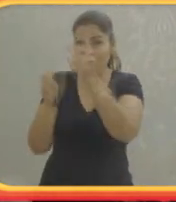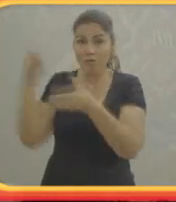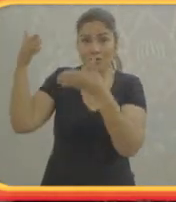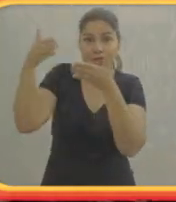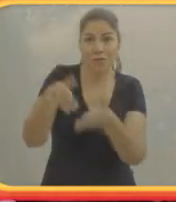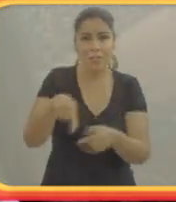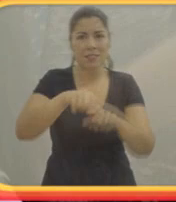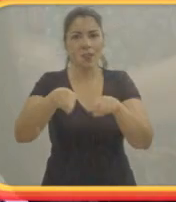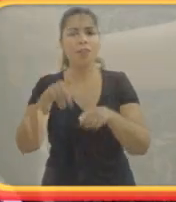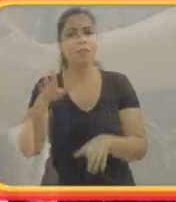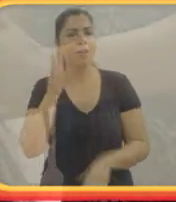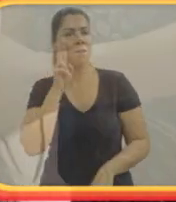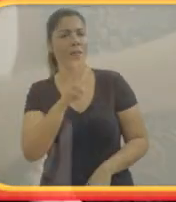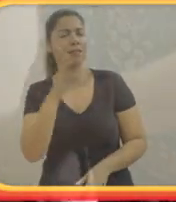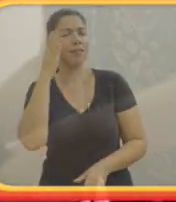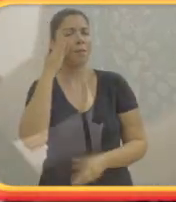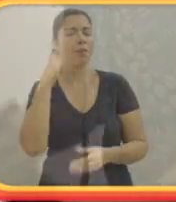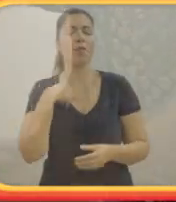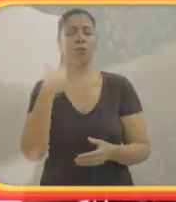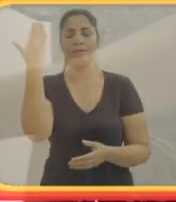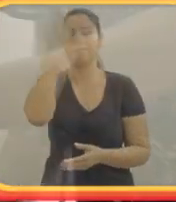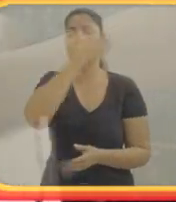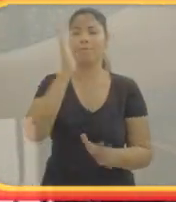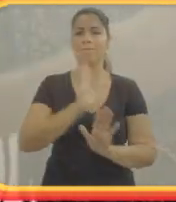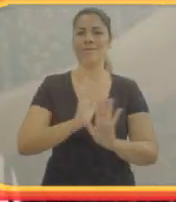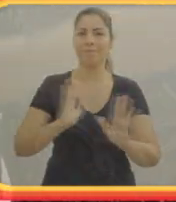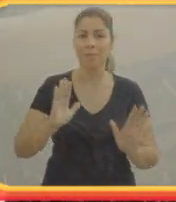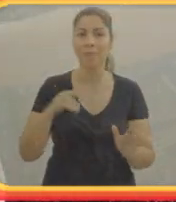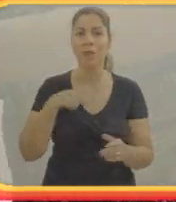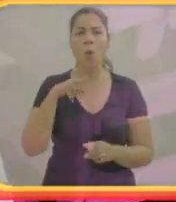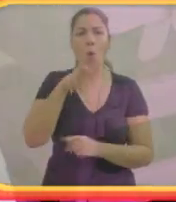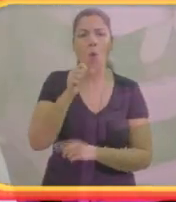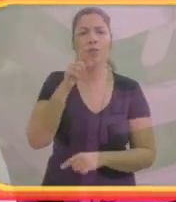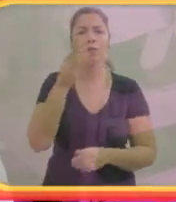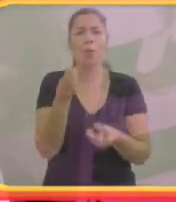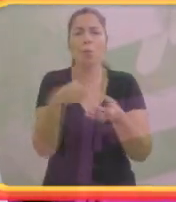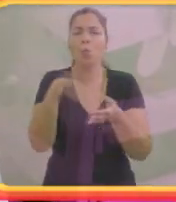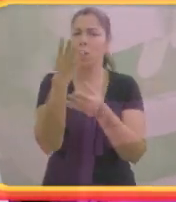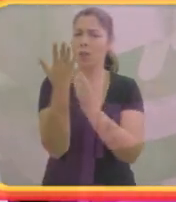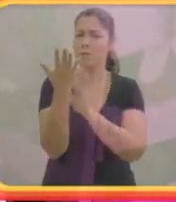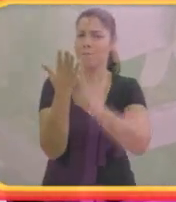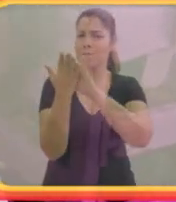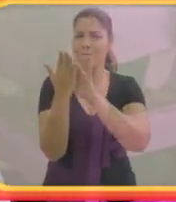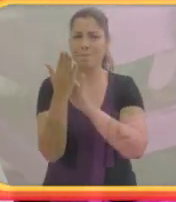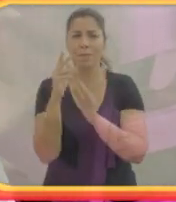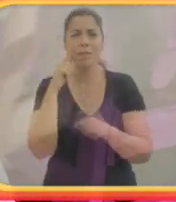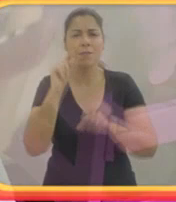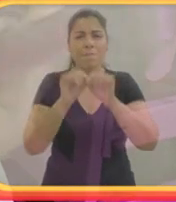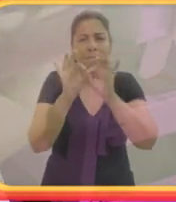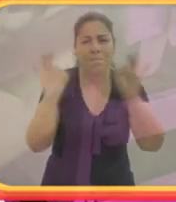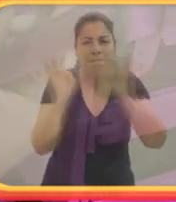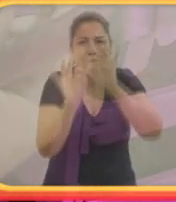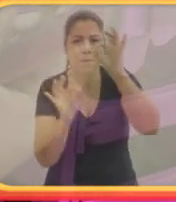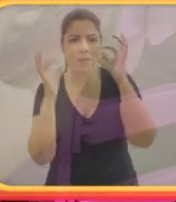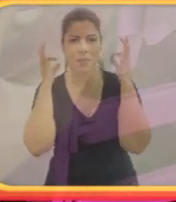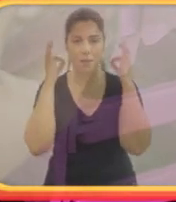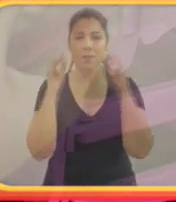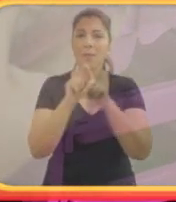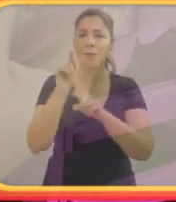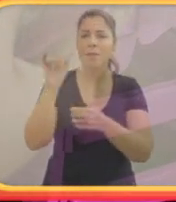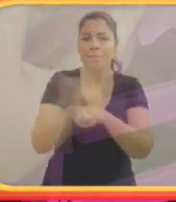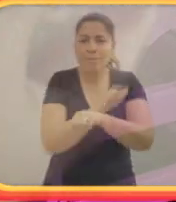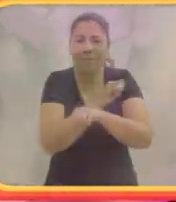clientes chegam aqui no salão, eles já vêm sabendo que eu não enxergo. E aí eu utilizo muito o tato para fazer medidas